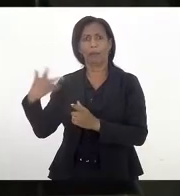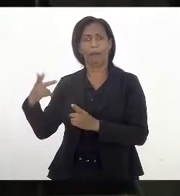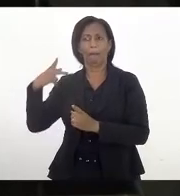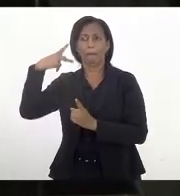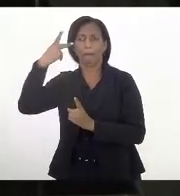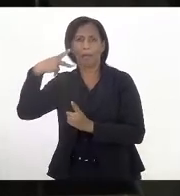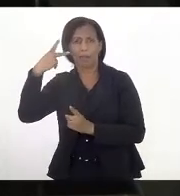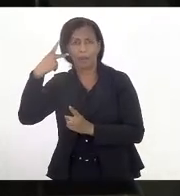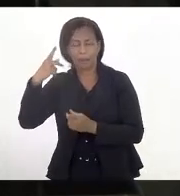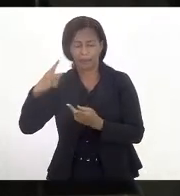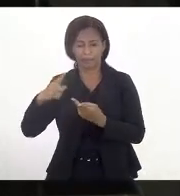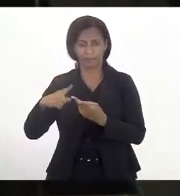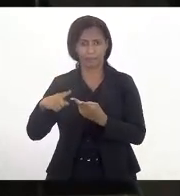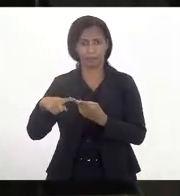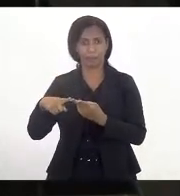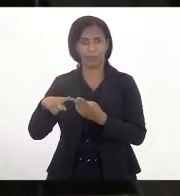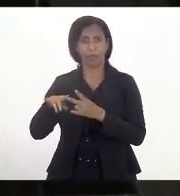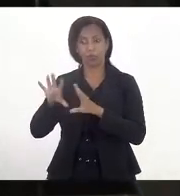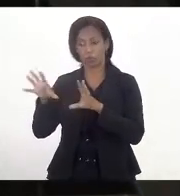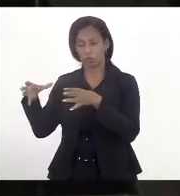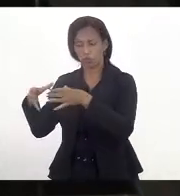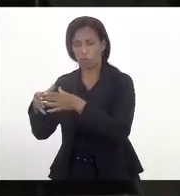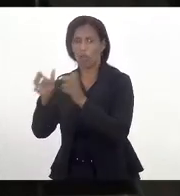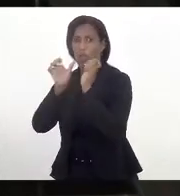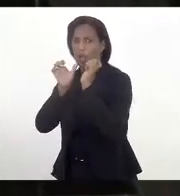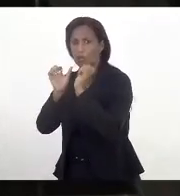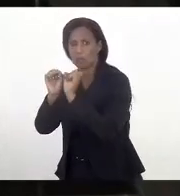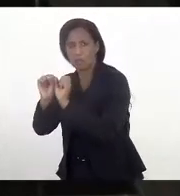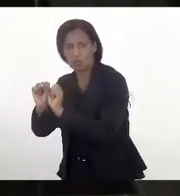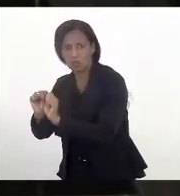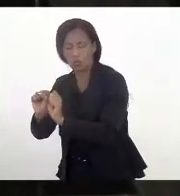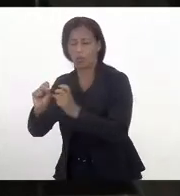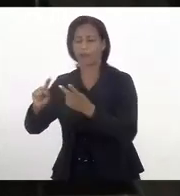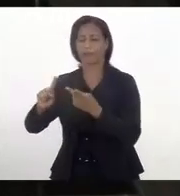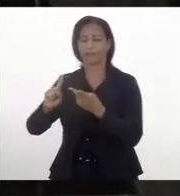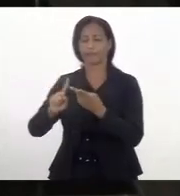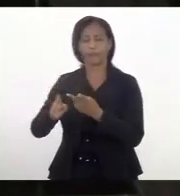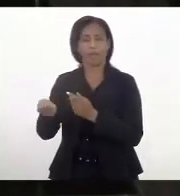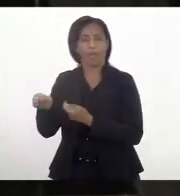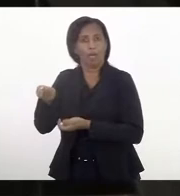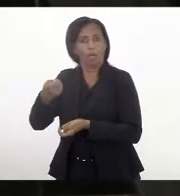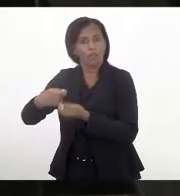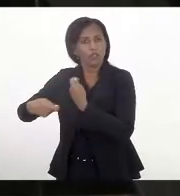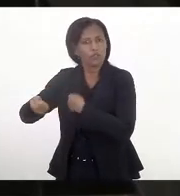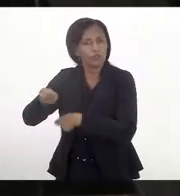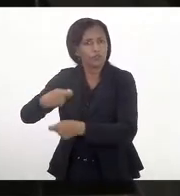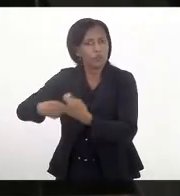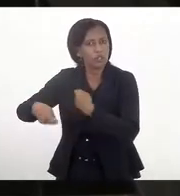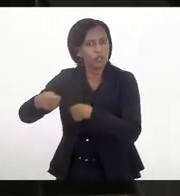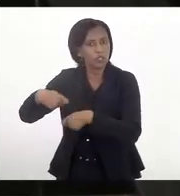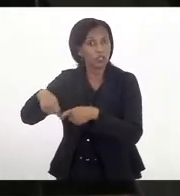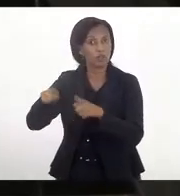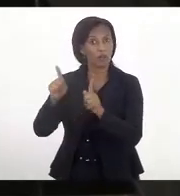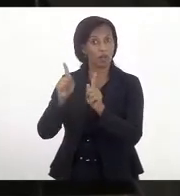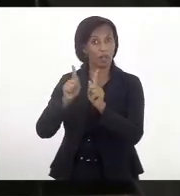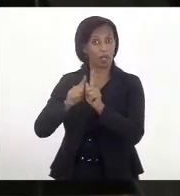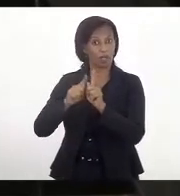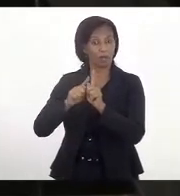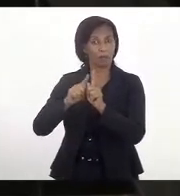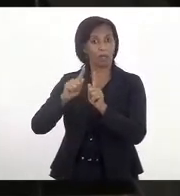Parlamento com os seus gabinetes também da parte administrativa que estava situada no prédio